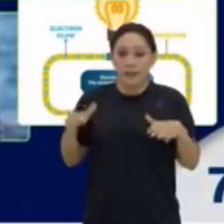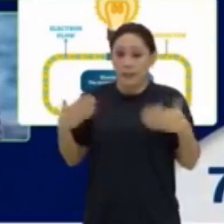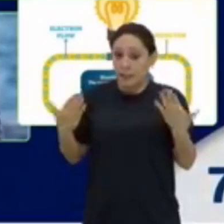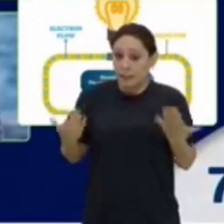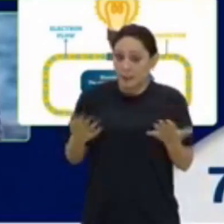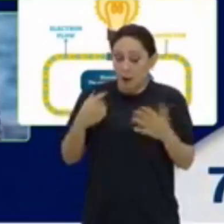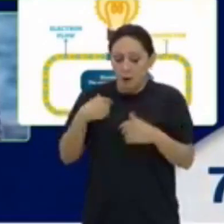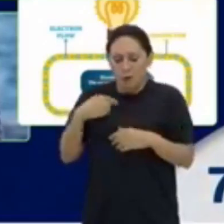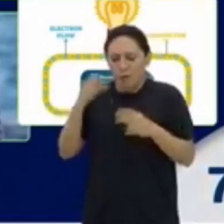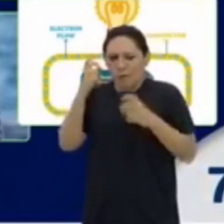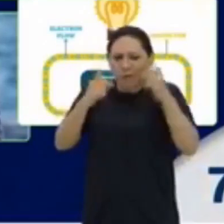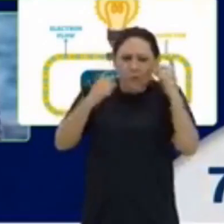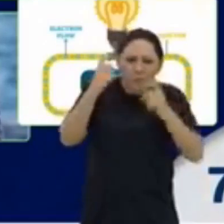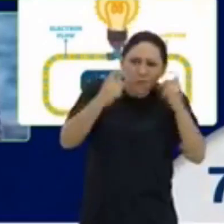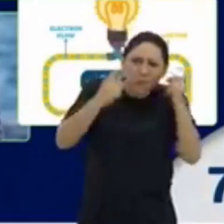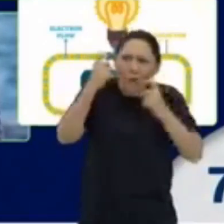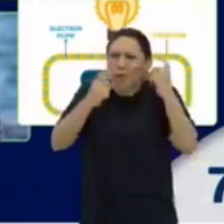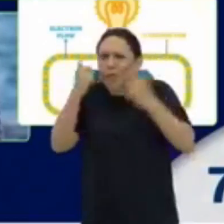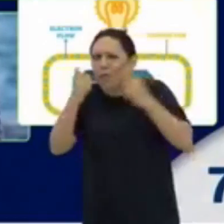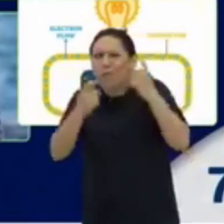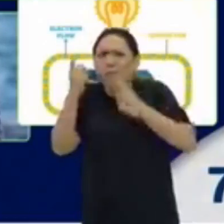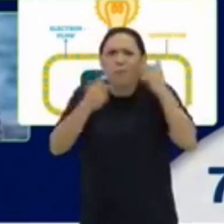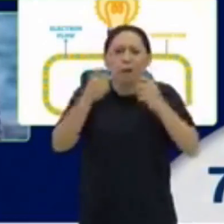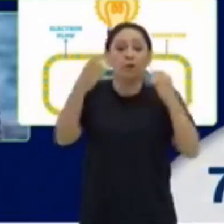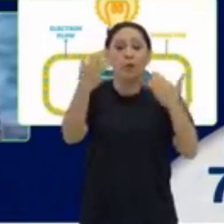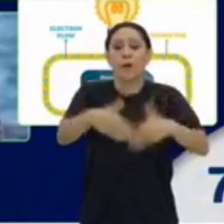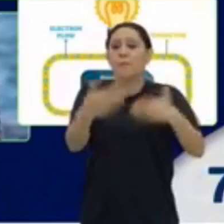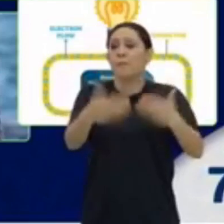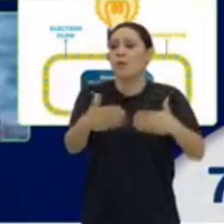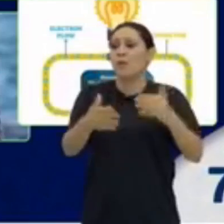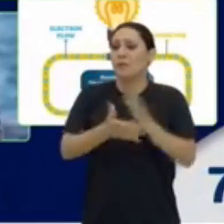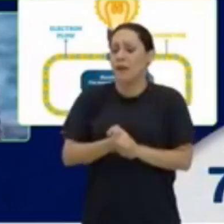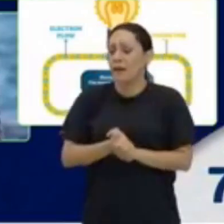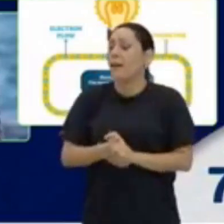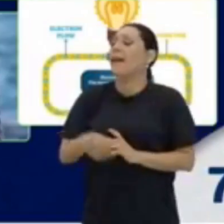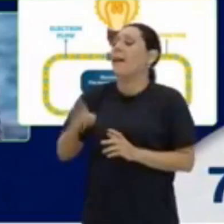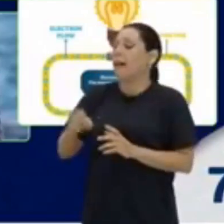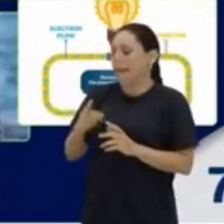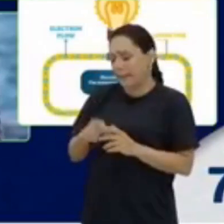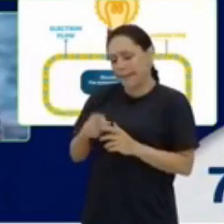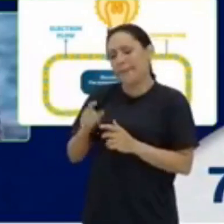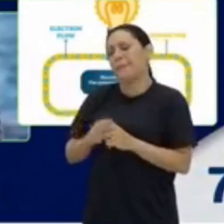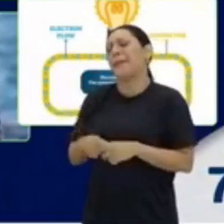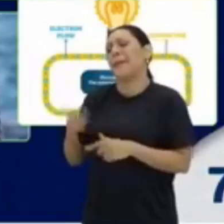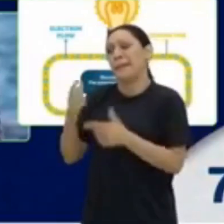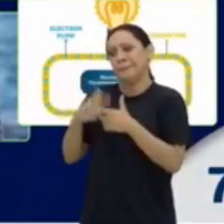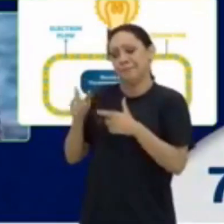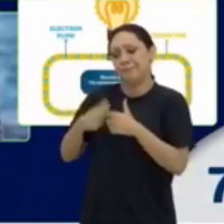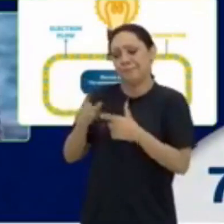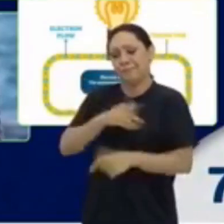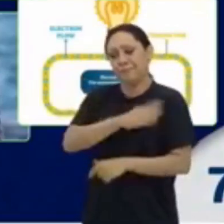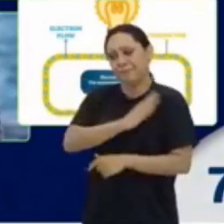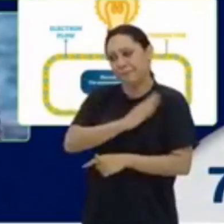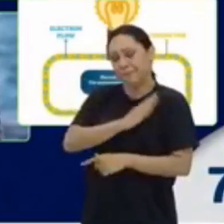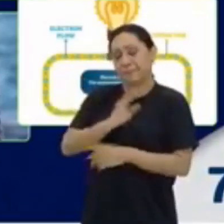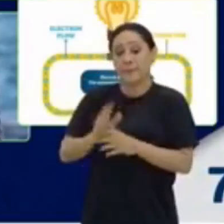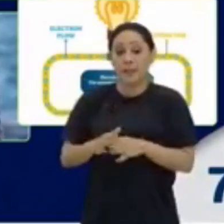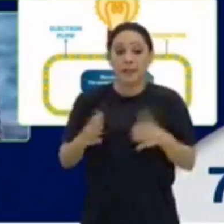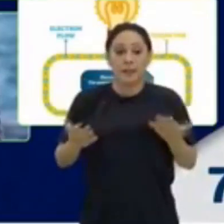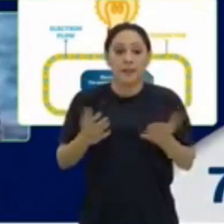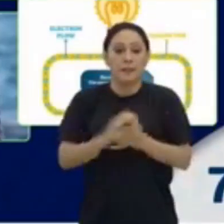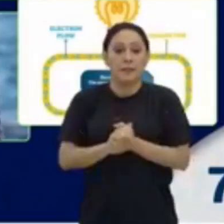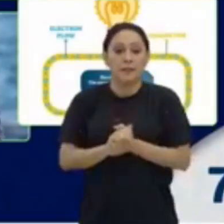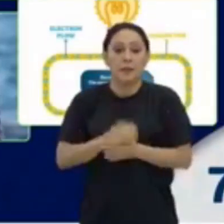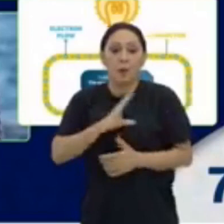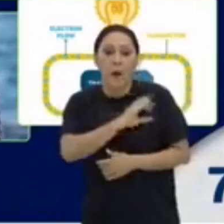Estou muito preocupado com essa prova. Ah, tu tá preocupado. Isso também não faz bem pro coração. Preocupado. O amor,